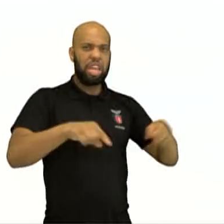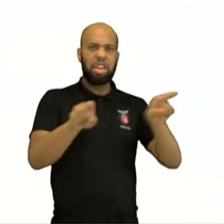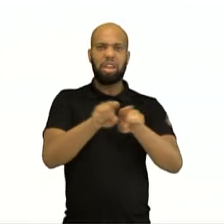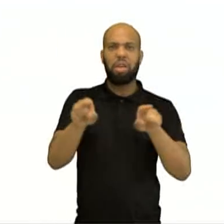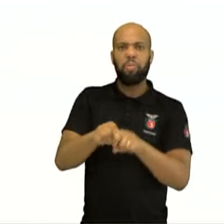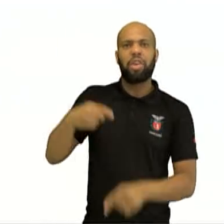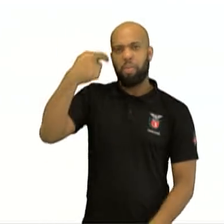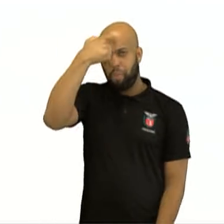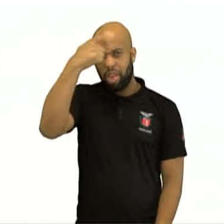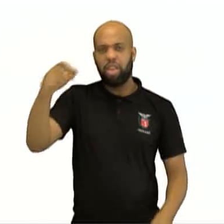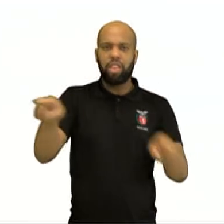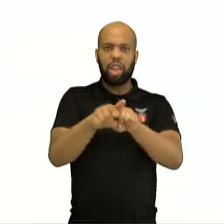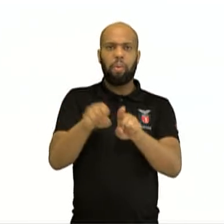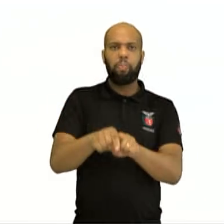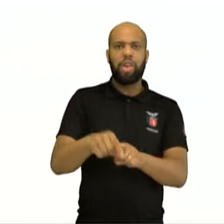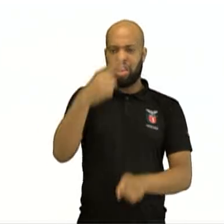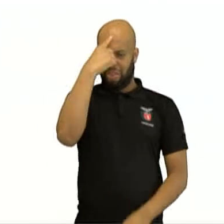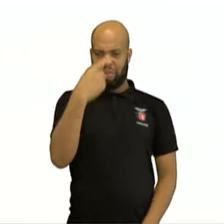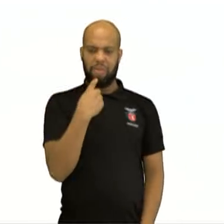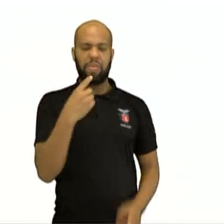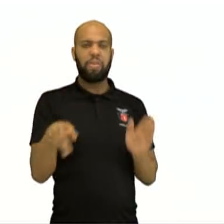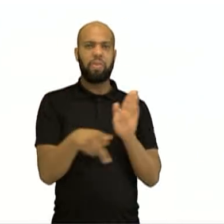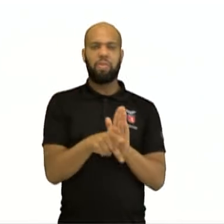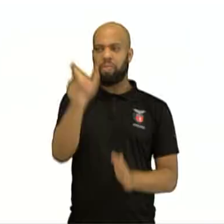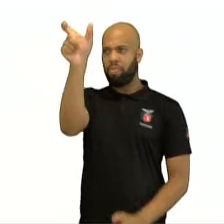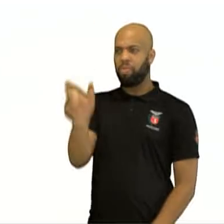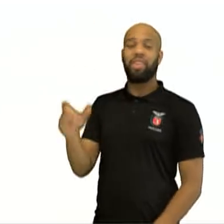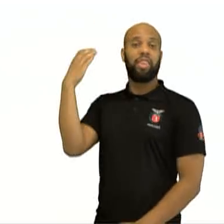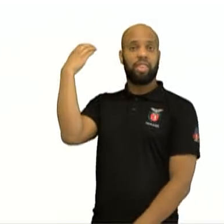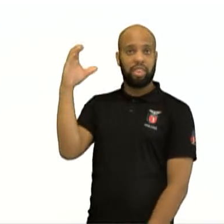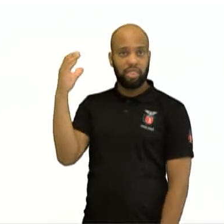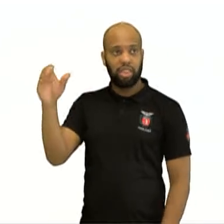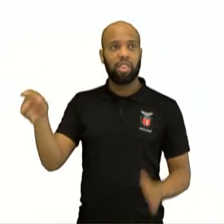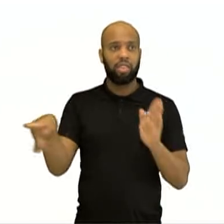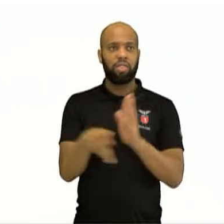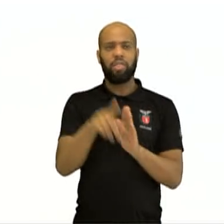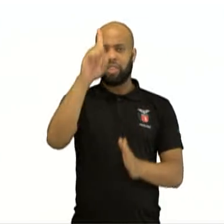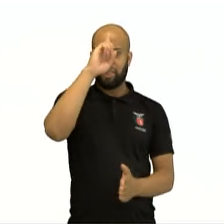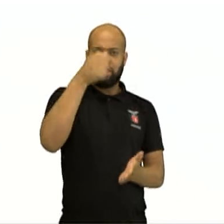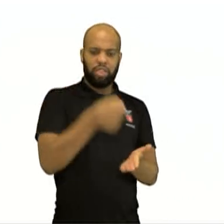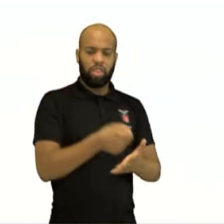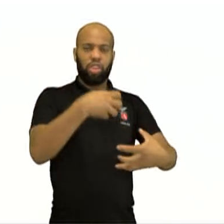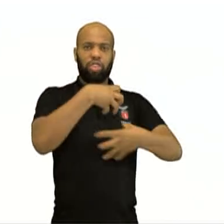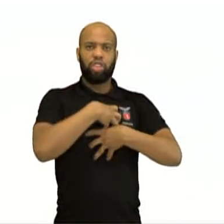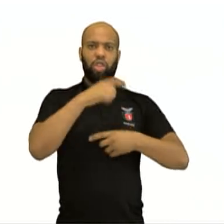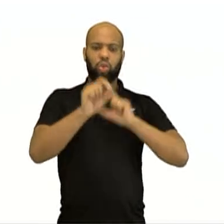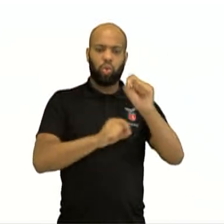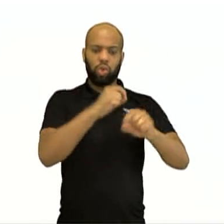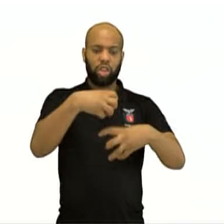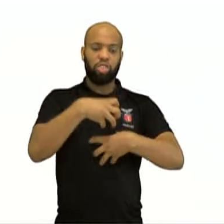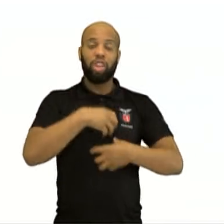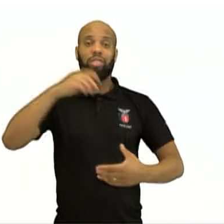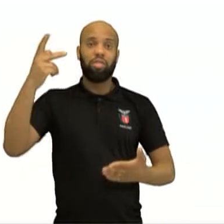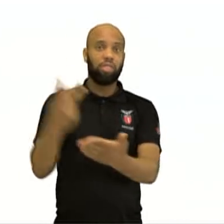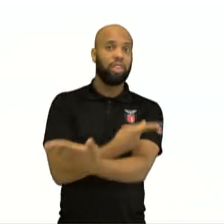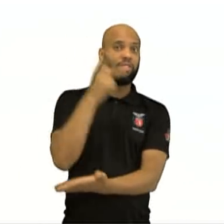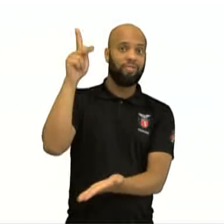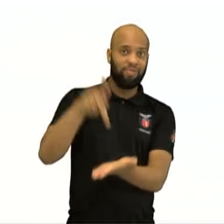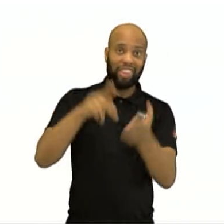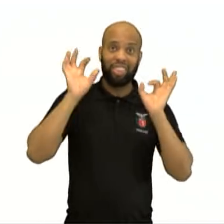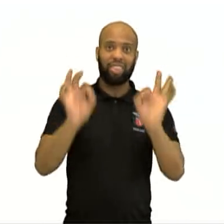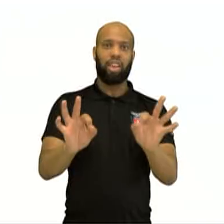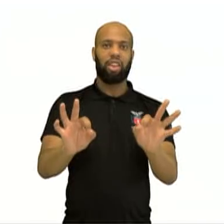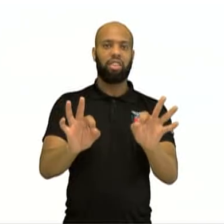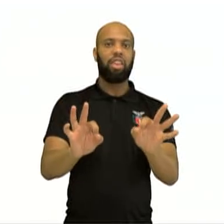ideológicas, pessoais do cientista. Trata-se da determinação em juízos de fato, sem